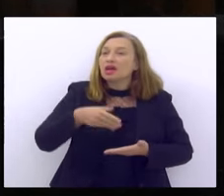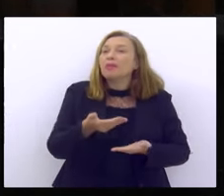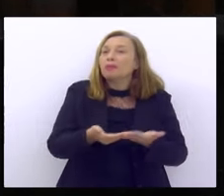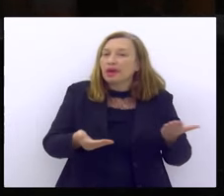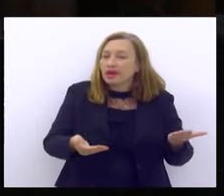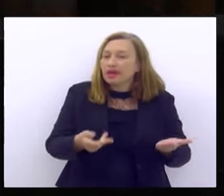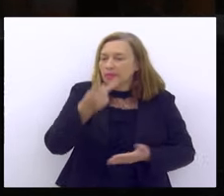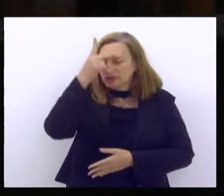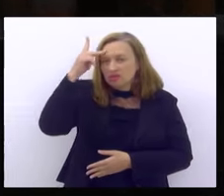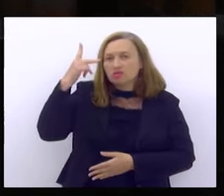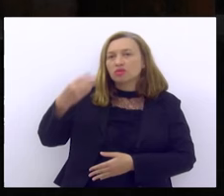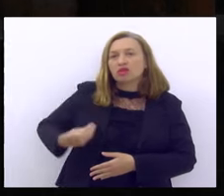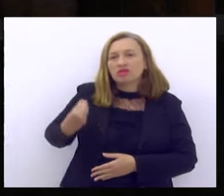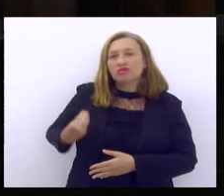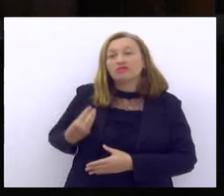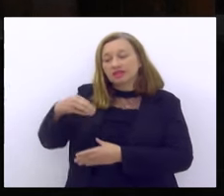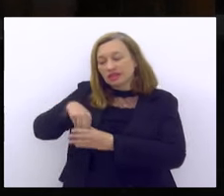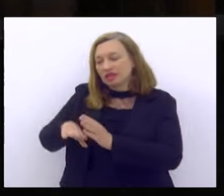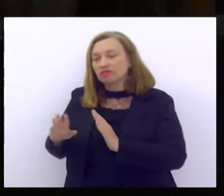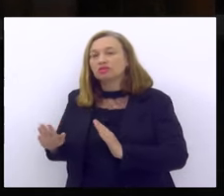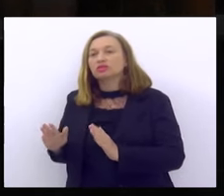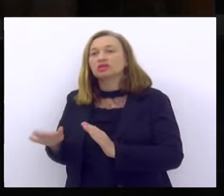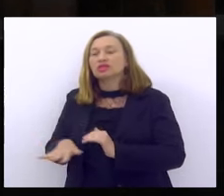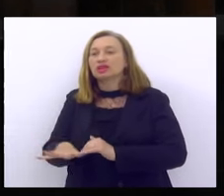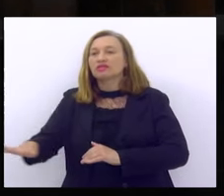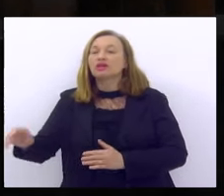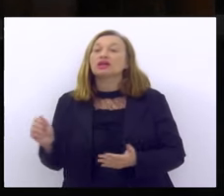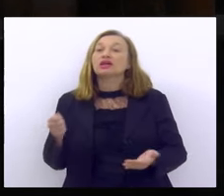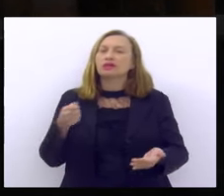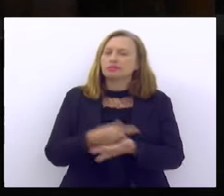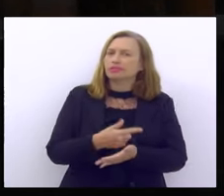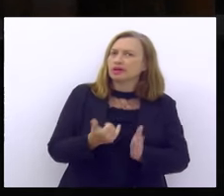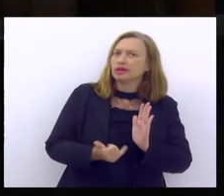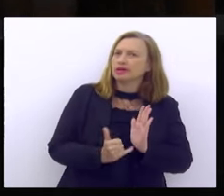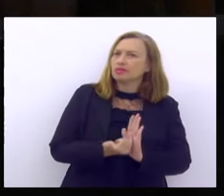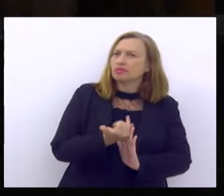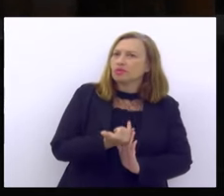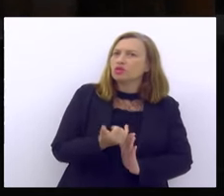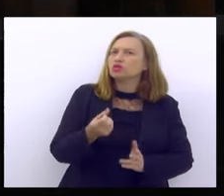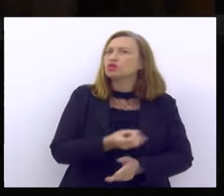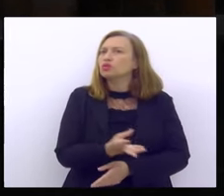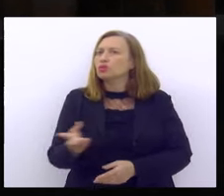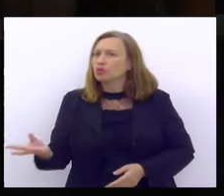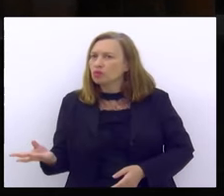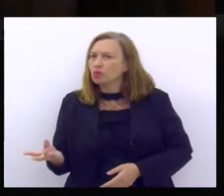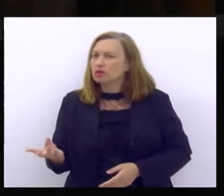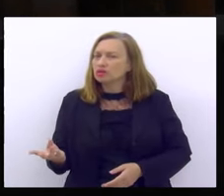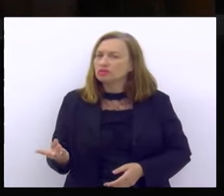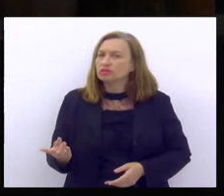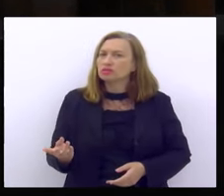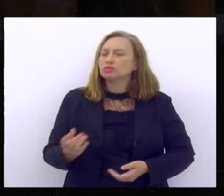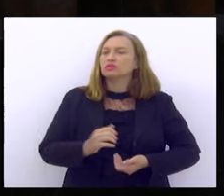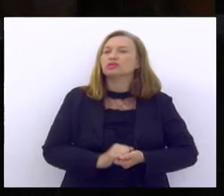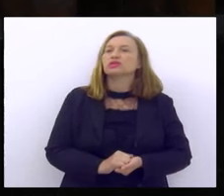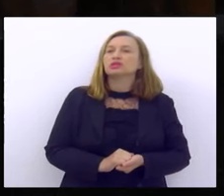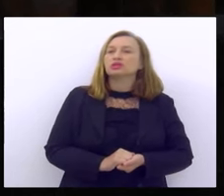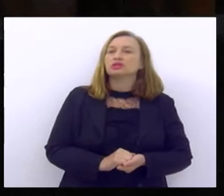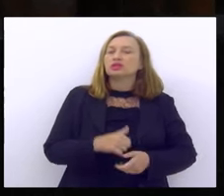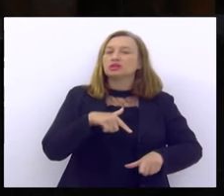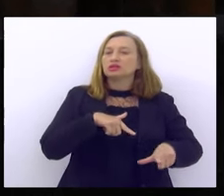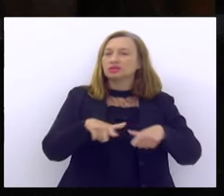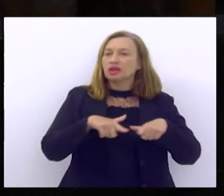de favela, é o trabalhador, o pagador de impostos. O quanto que essas operações são onerosas para o cofre do